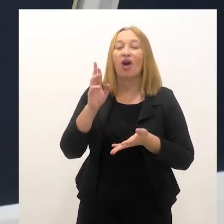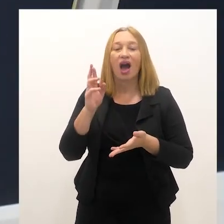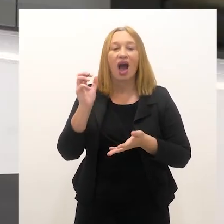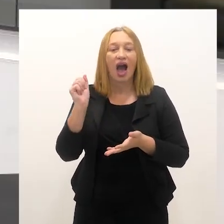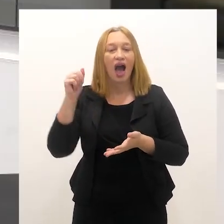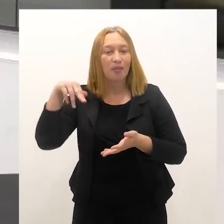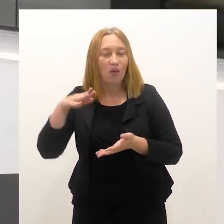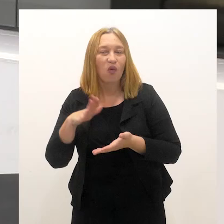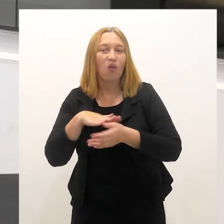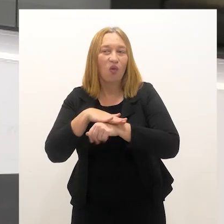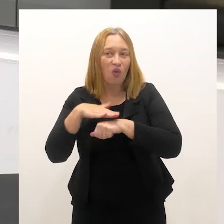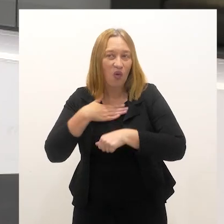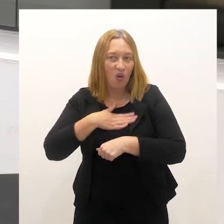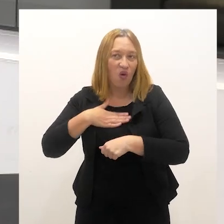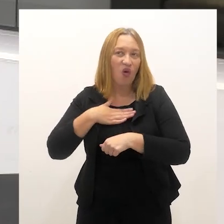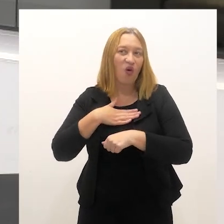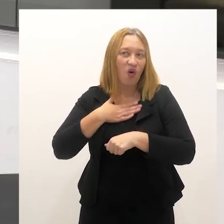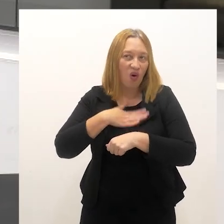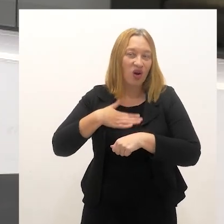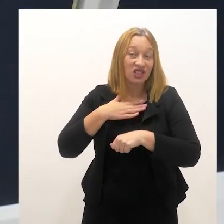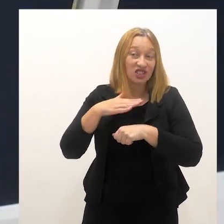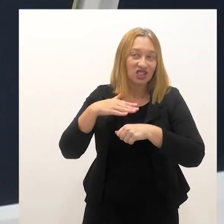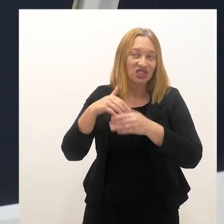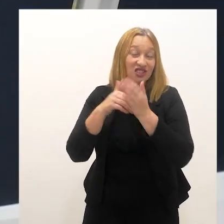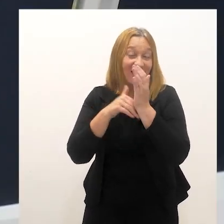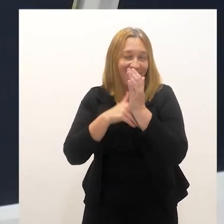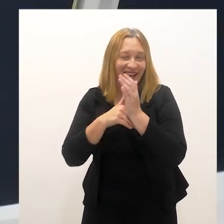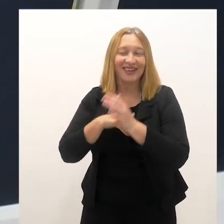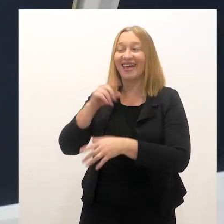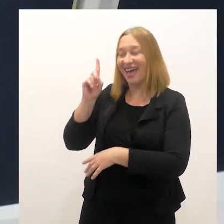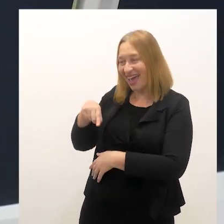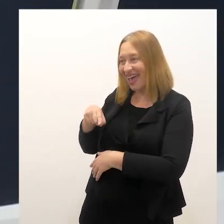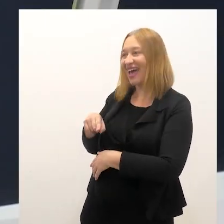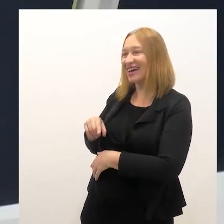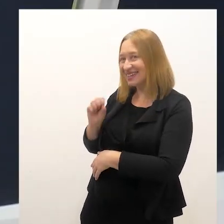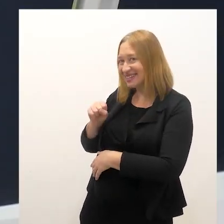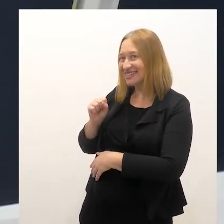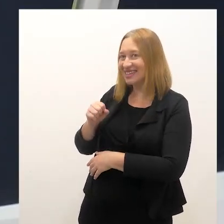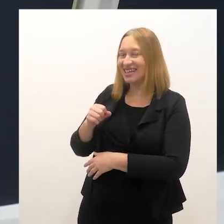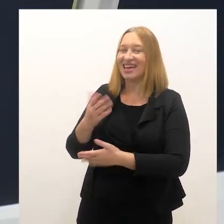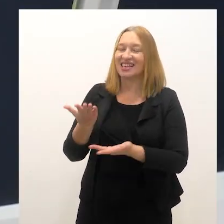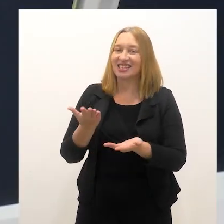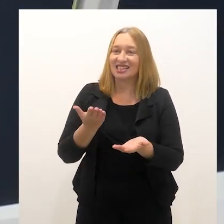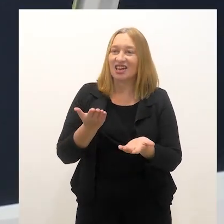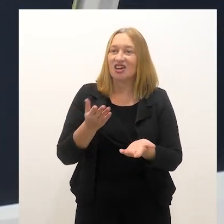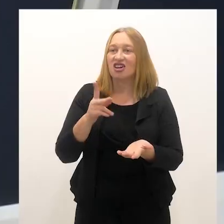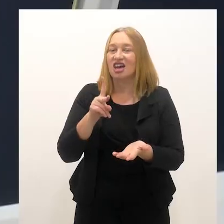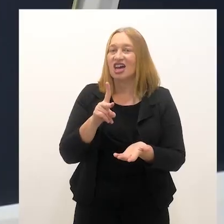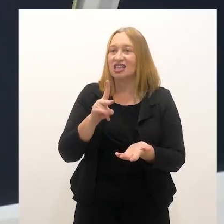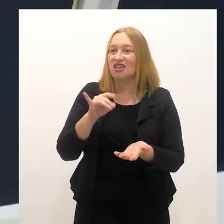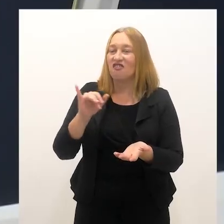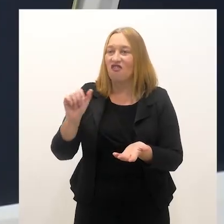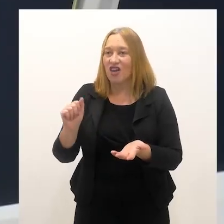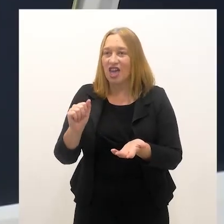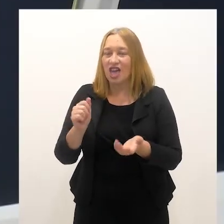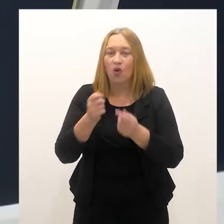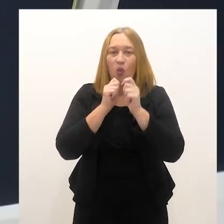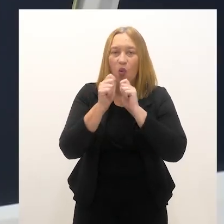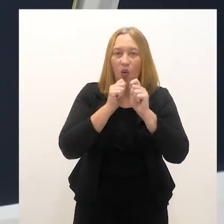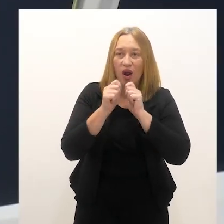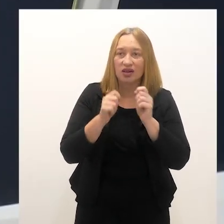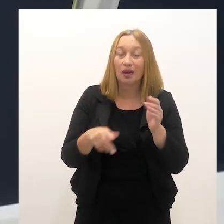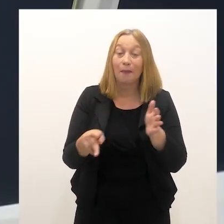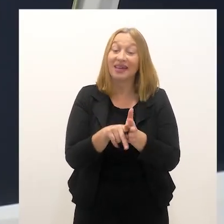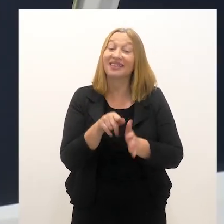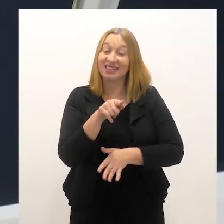dizer que Ramon é um cara movido a mistério, né? Essa veia jornalística, acho que vem daí.